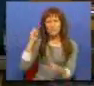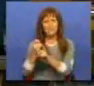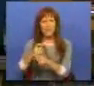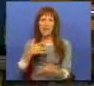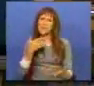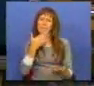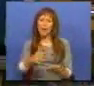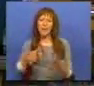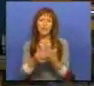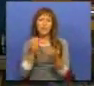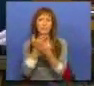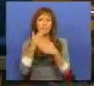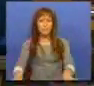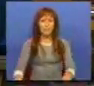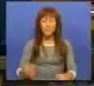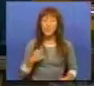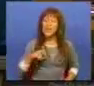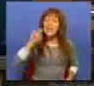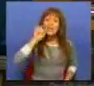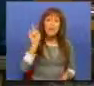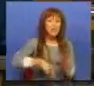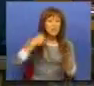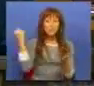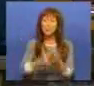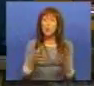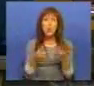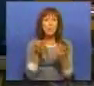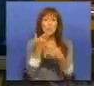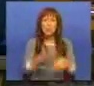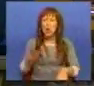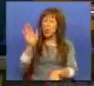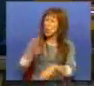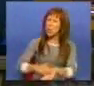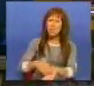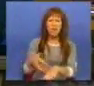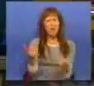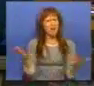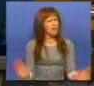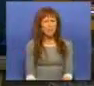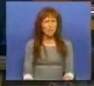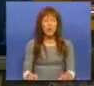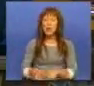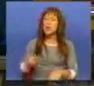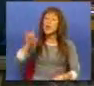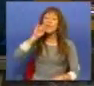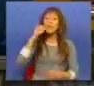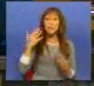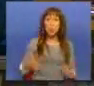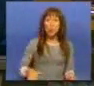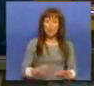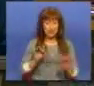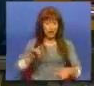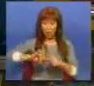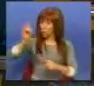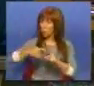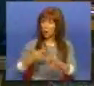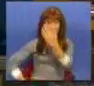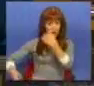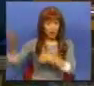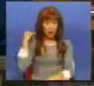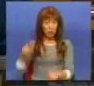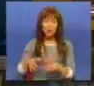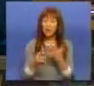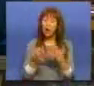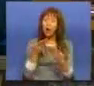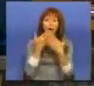divórcio. Defendemos o fim do divórcio com culpa. Por isso defendemos hoje, como há um ano atrás,